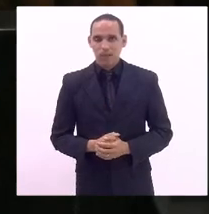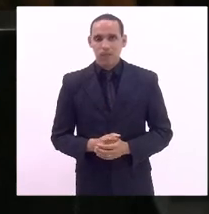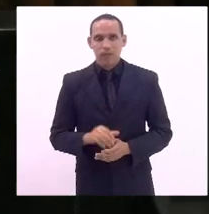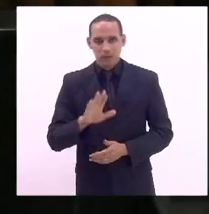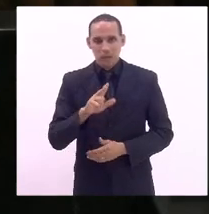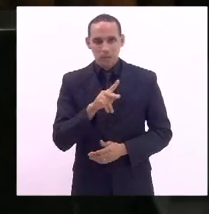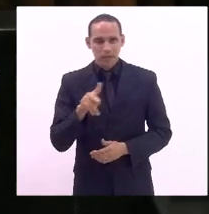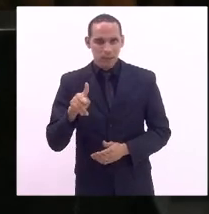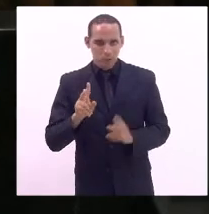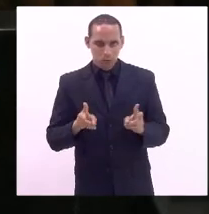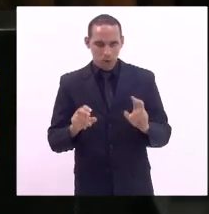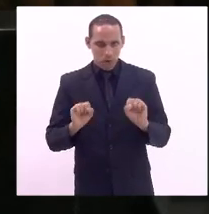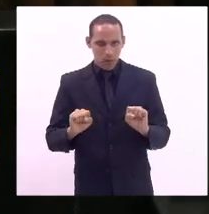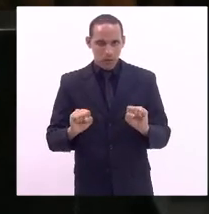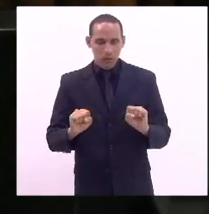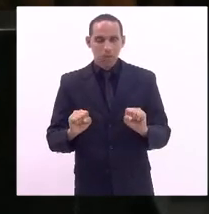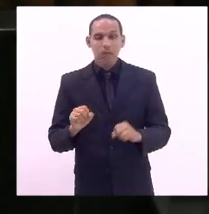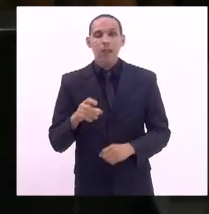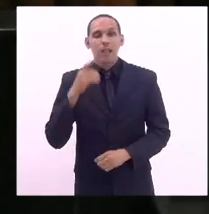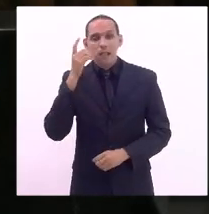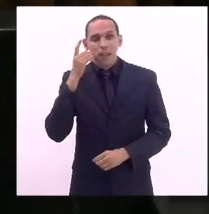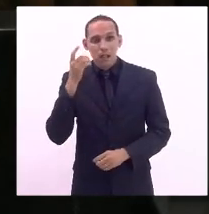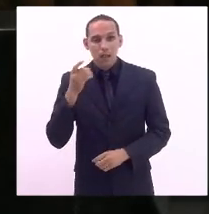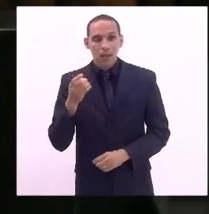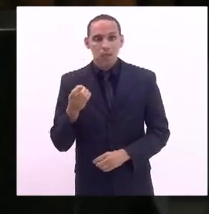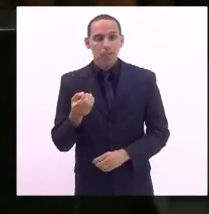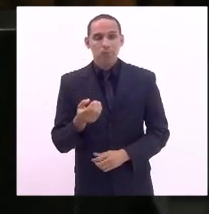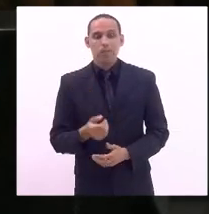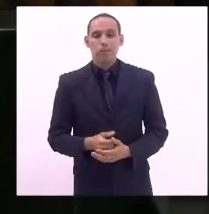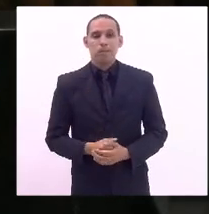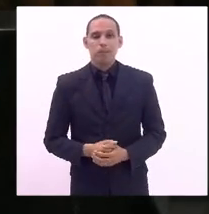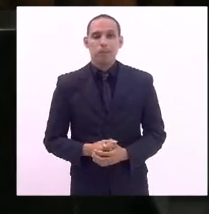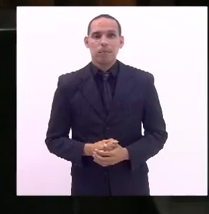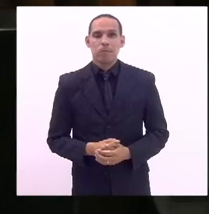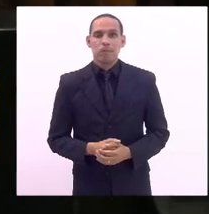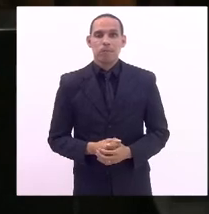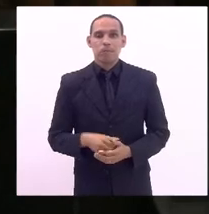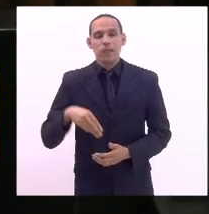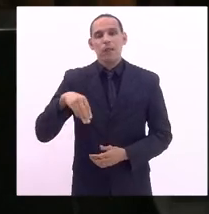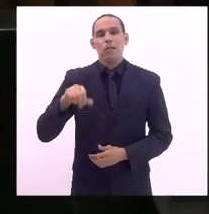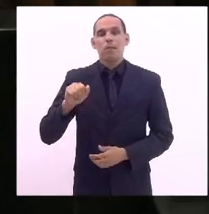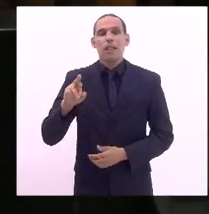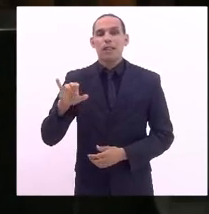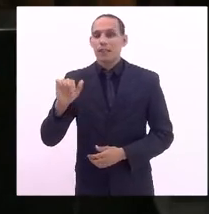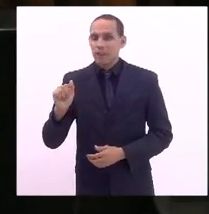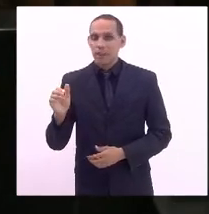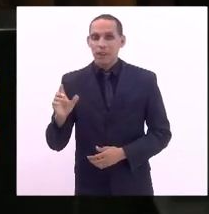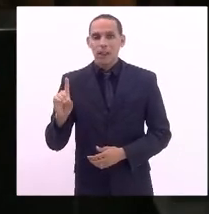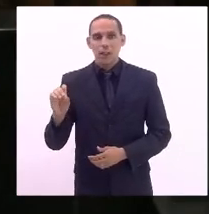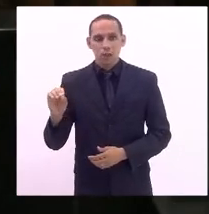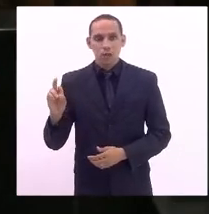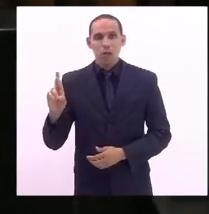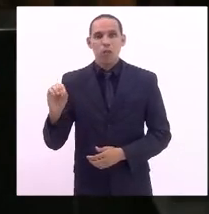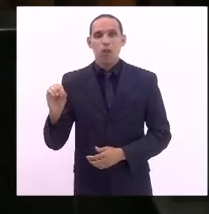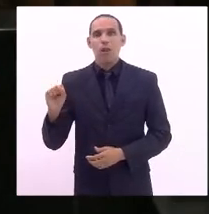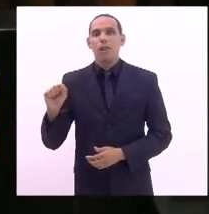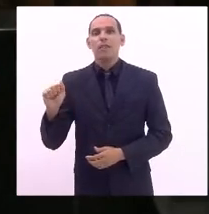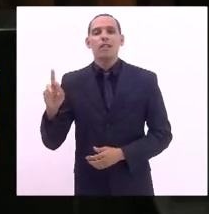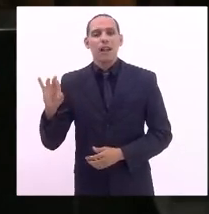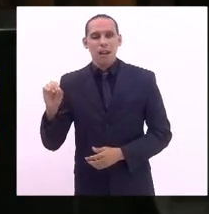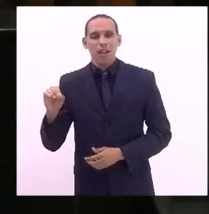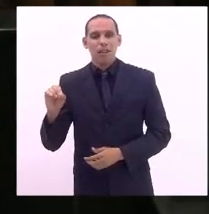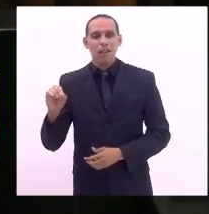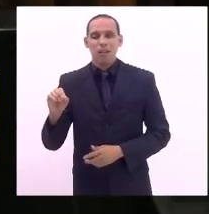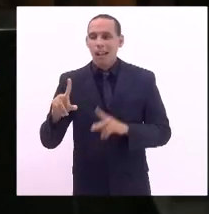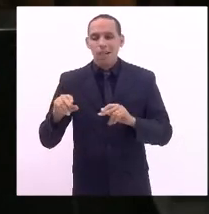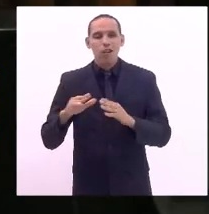Presidente, posso continuar? A deputada Maria do Rosário tem feito escola, impressionante.